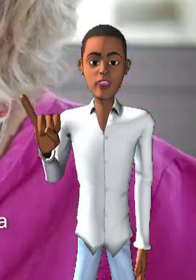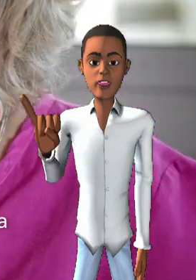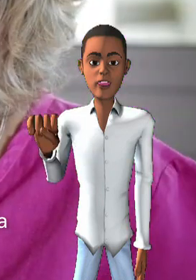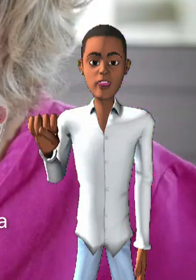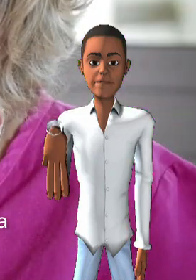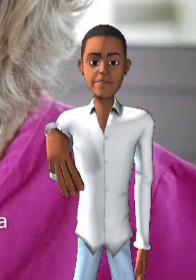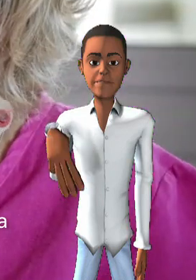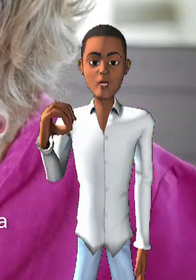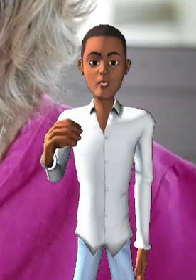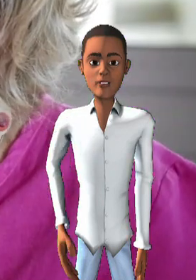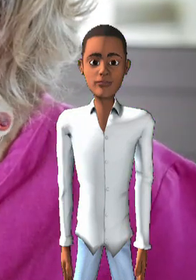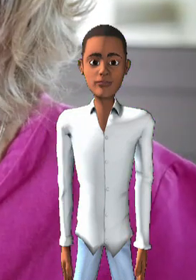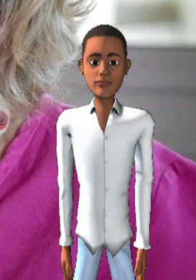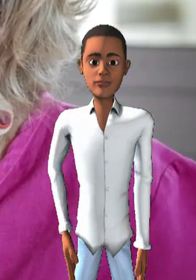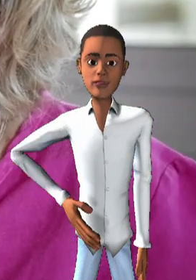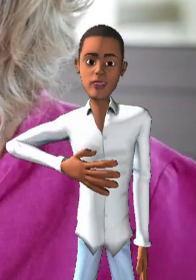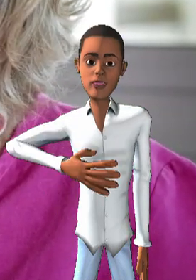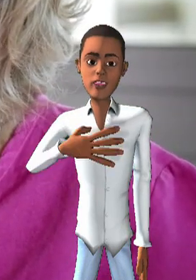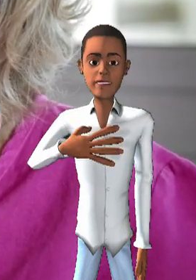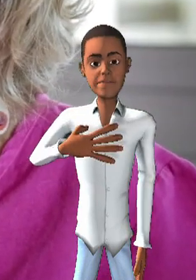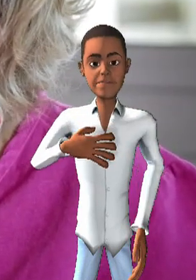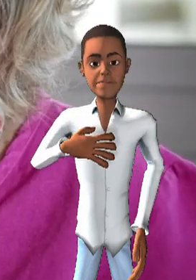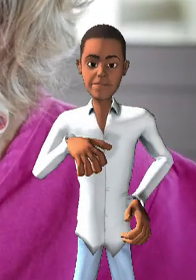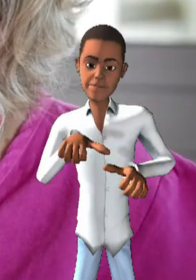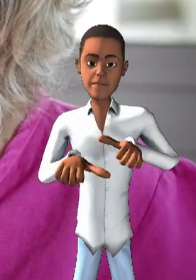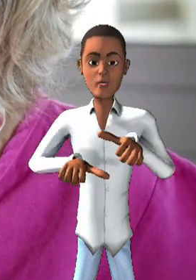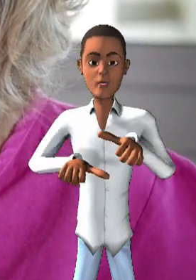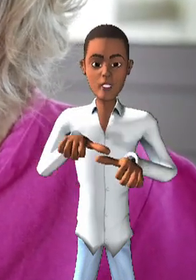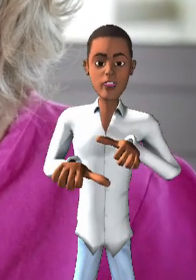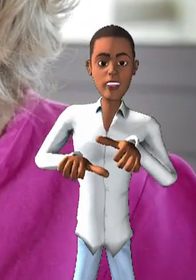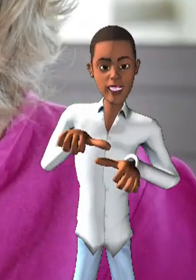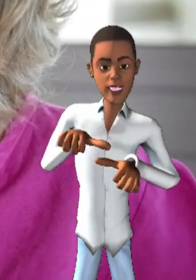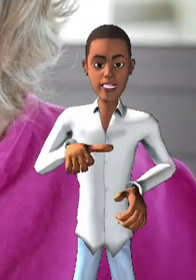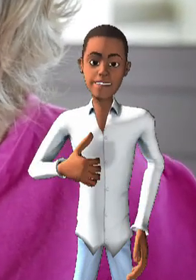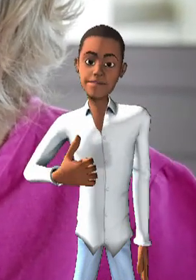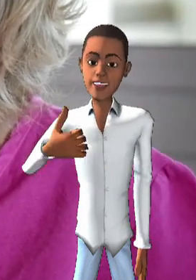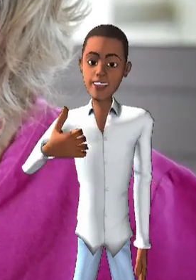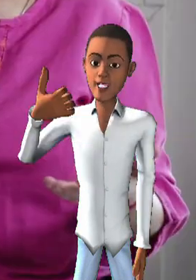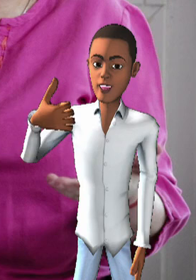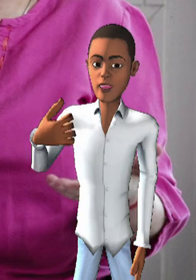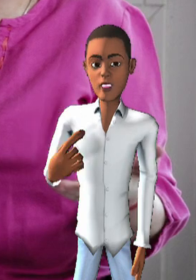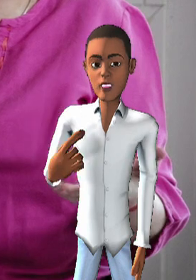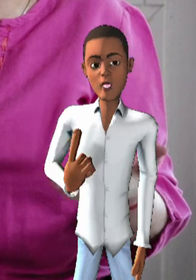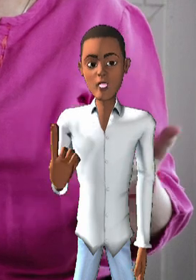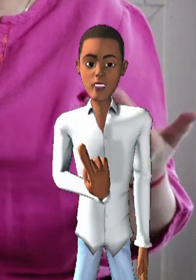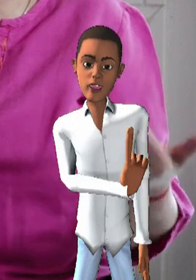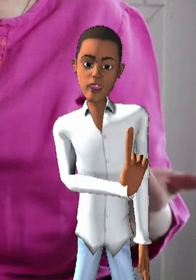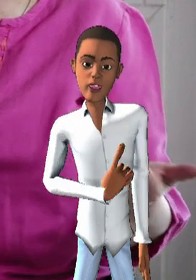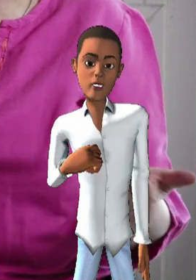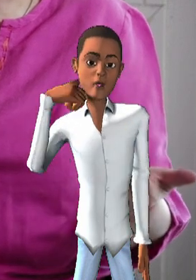feminista, é que essa mudança é uma mudança muito boa para nós, mulheres.